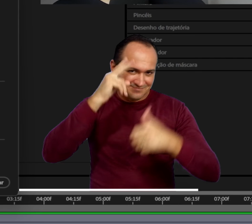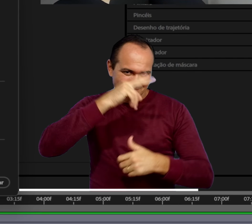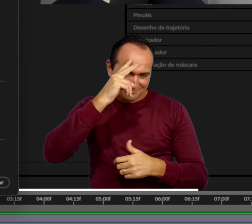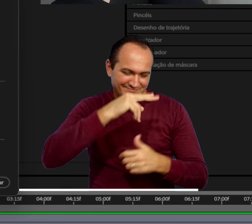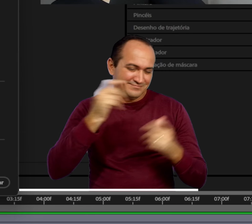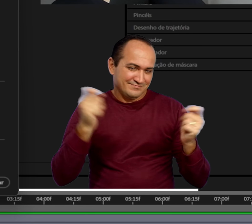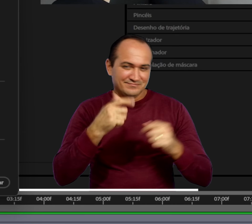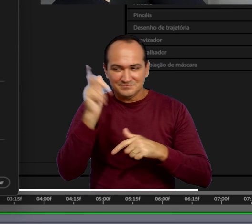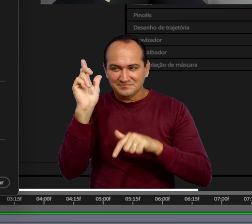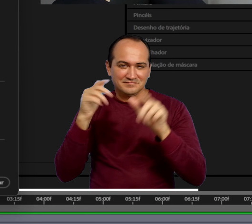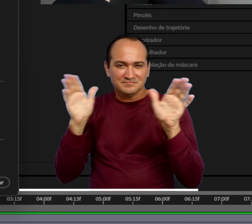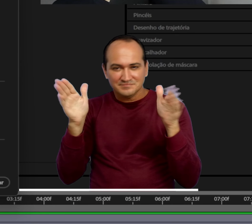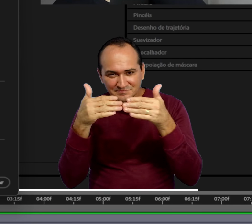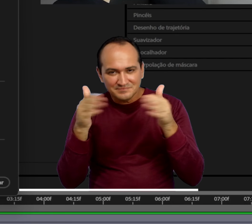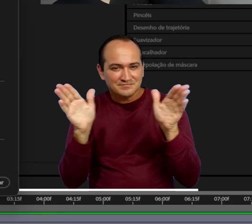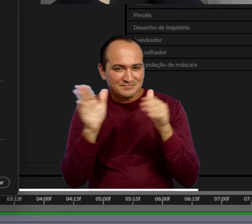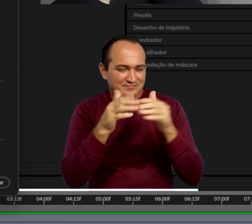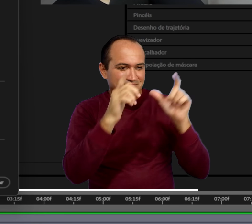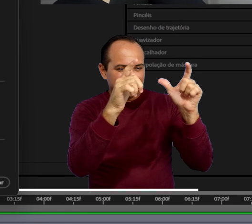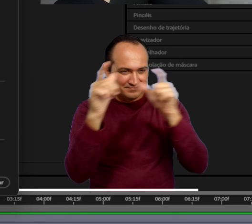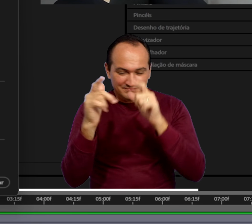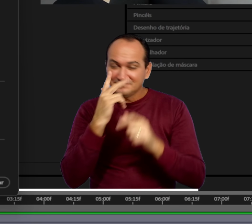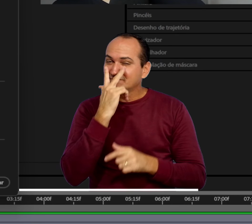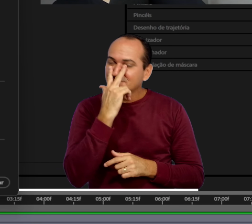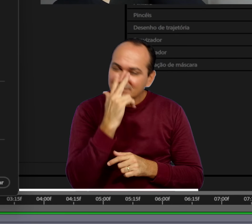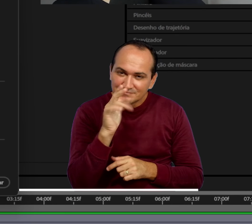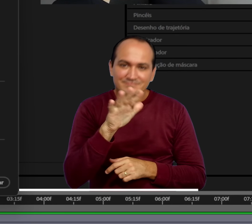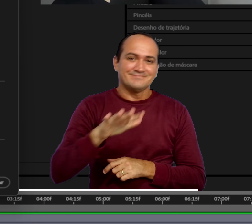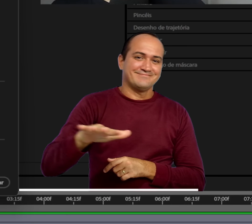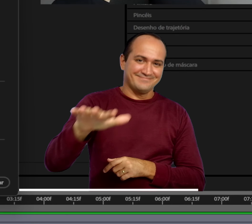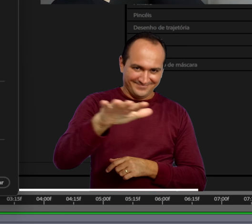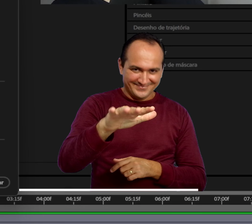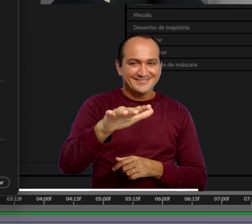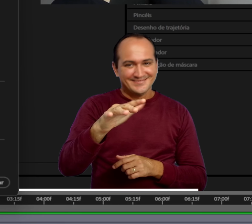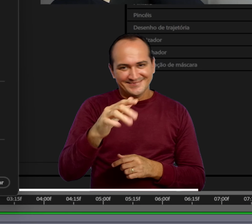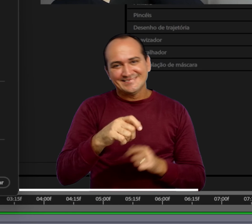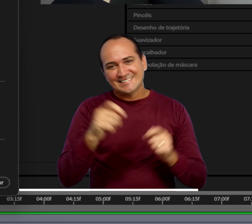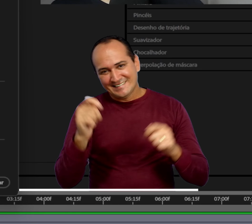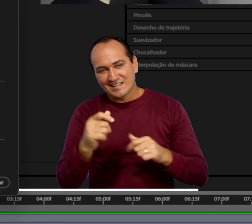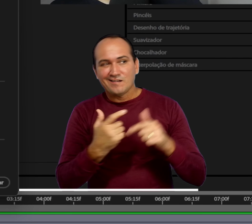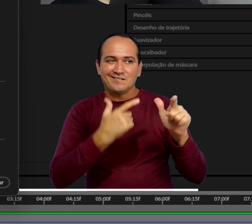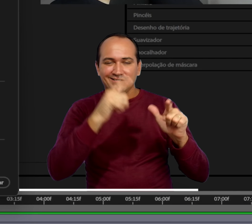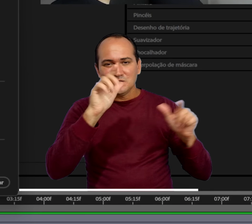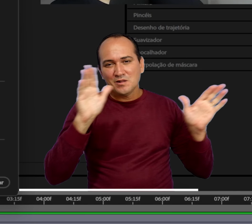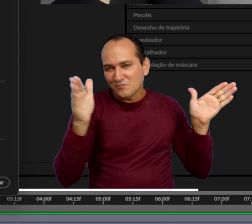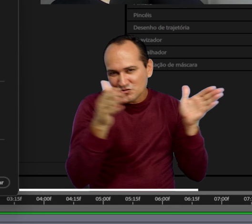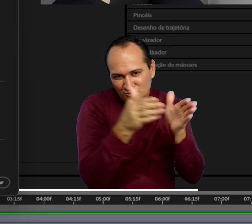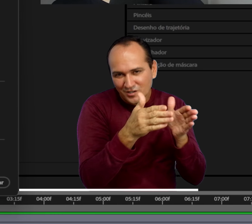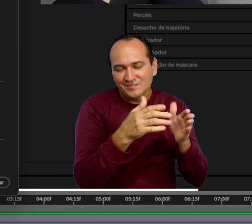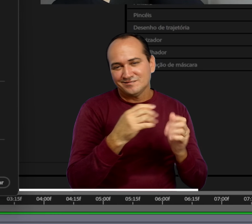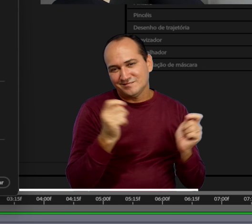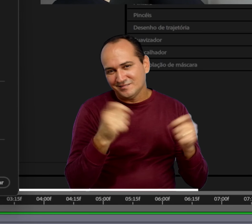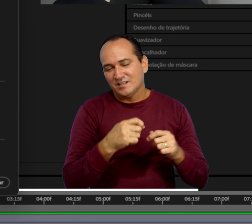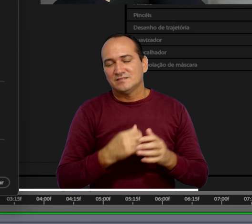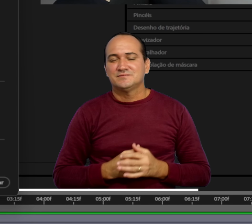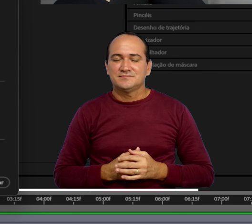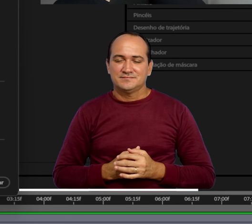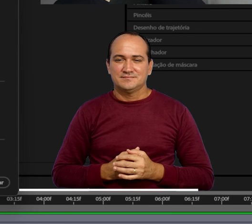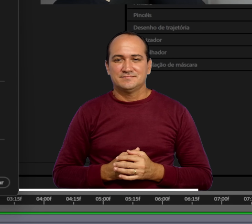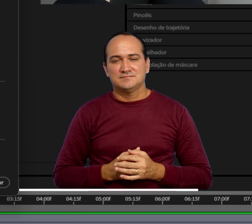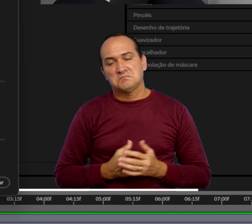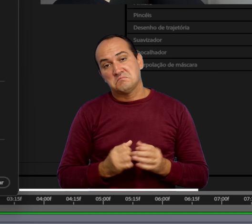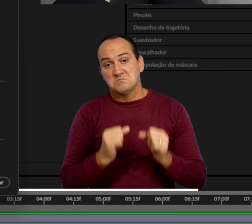quisesse criar, aí você faria outras cenas mais fechadas, num local que parecesse que de fato é aquele local que a gente está visualizando lá o templo,